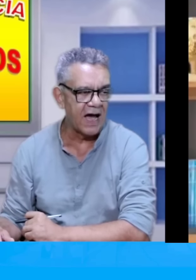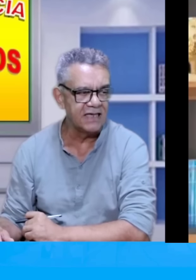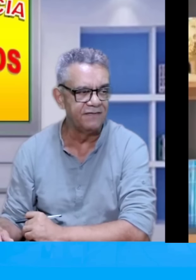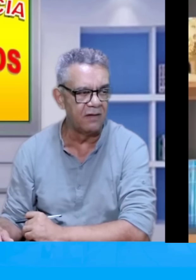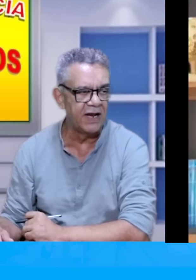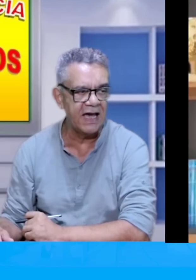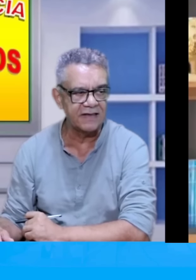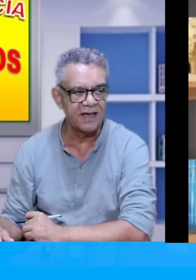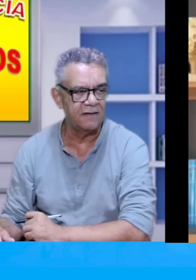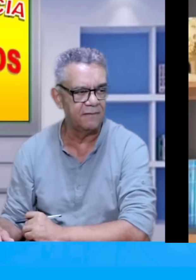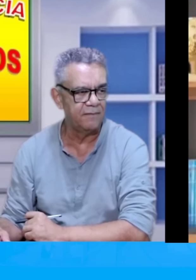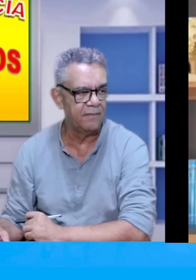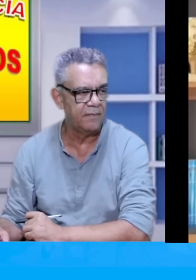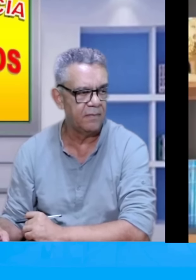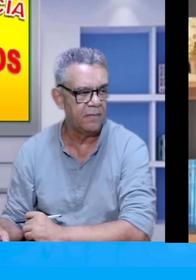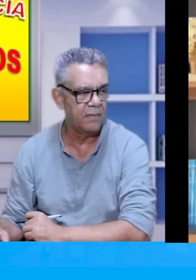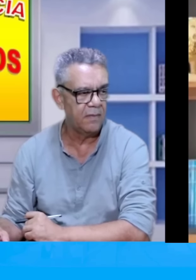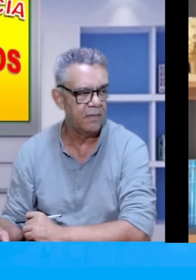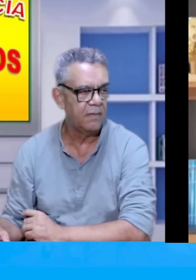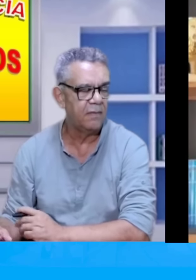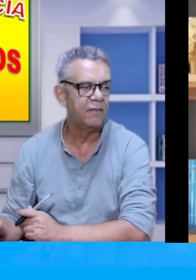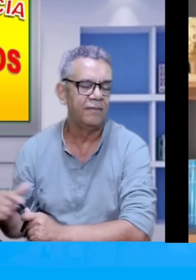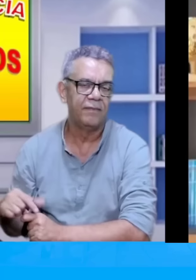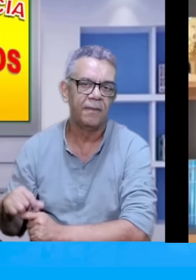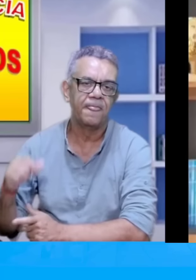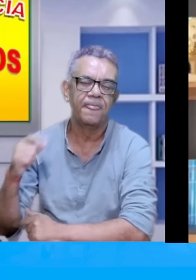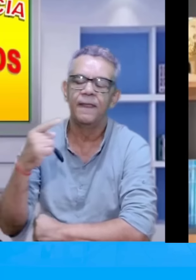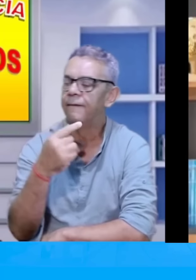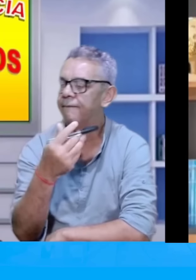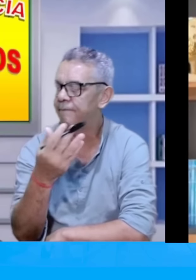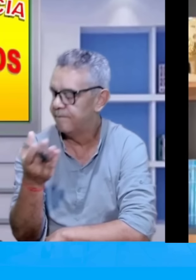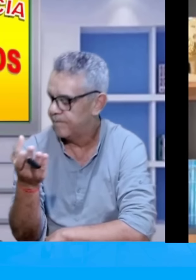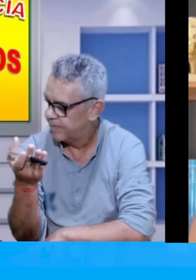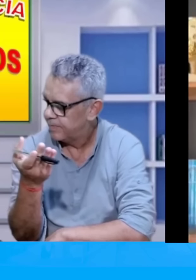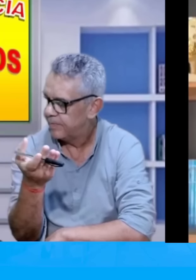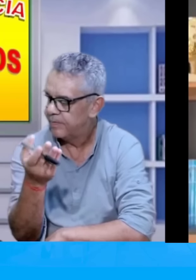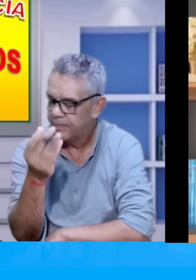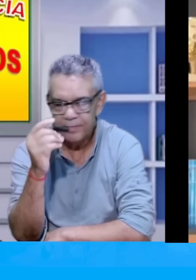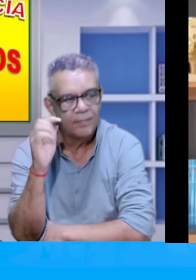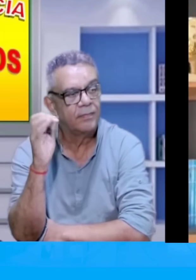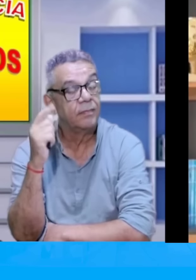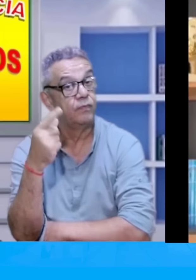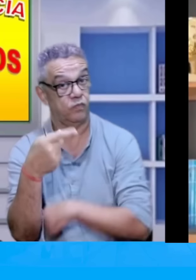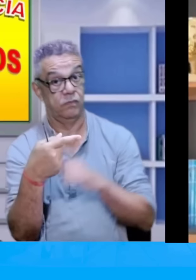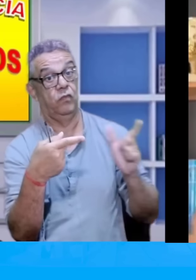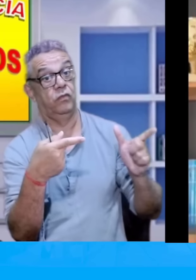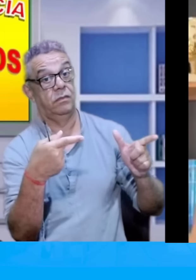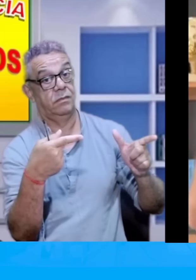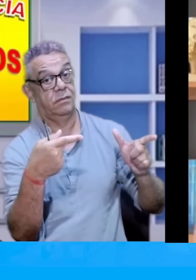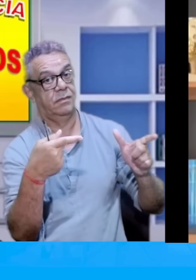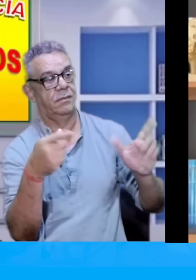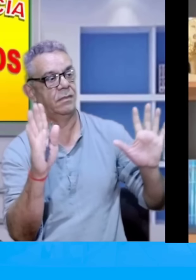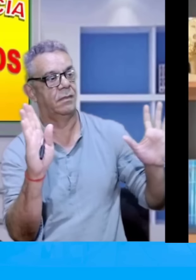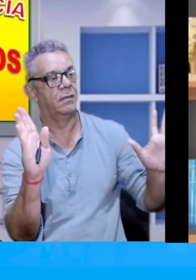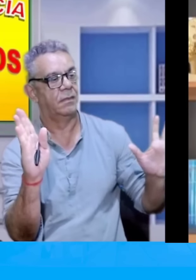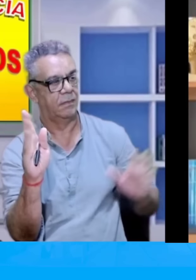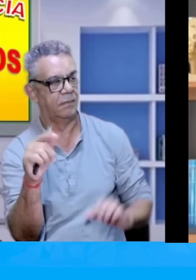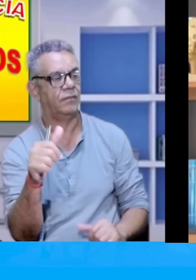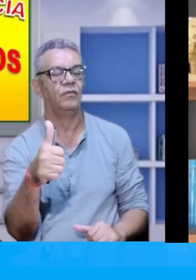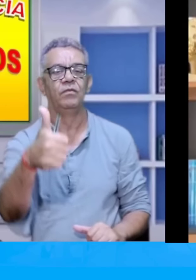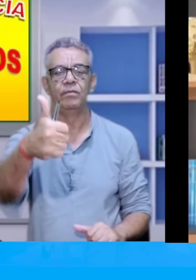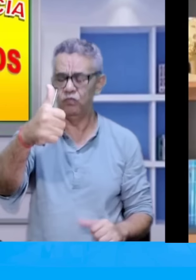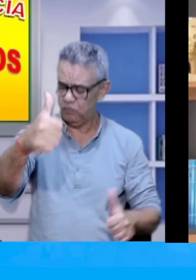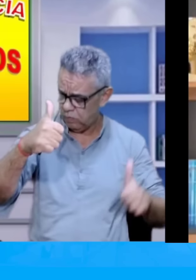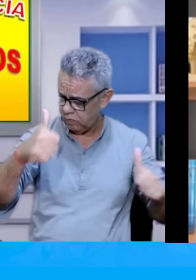de Moraes. Vamos nessa. Ministro Fux, o senhor que sempre foi equilibrado e tem uma história no